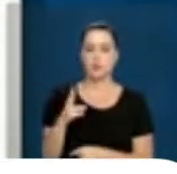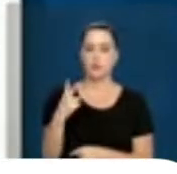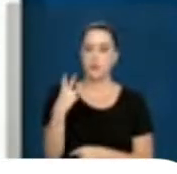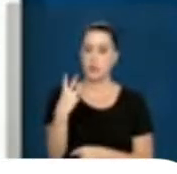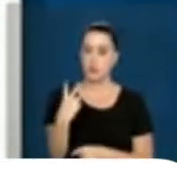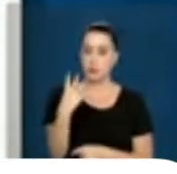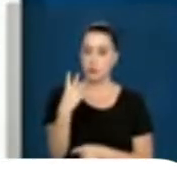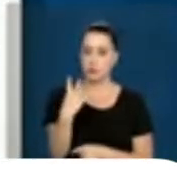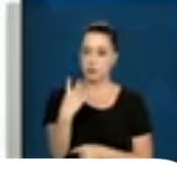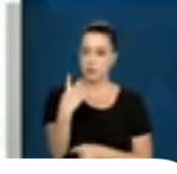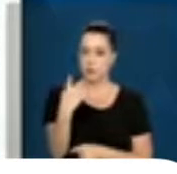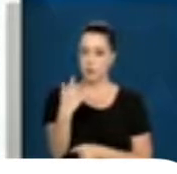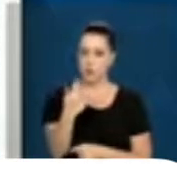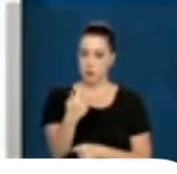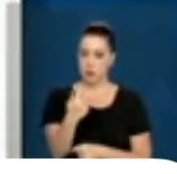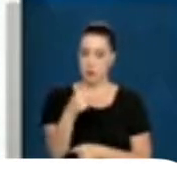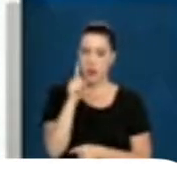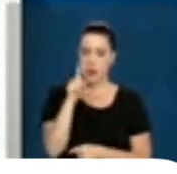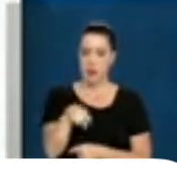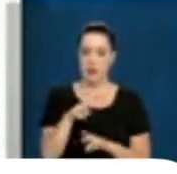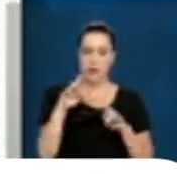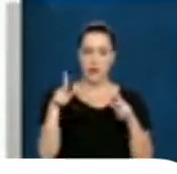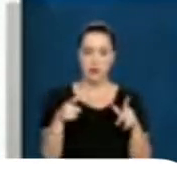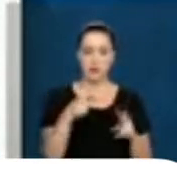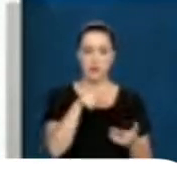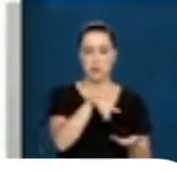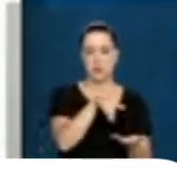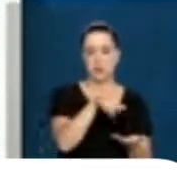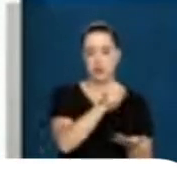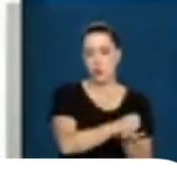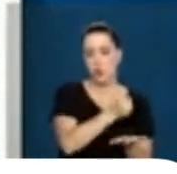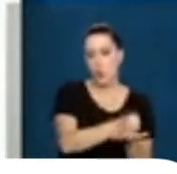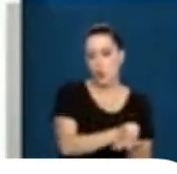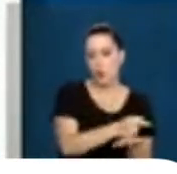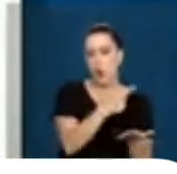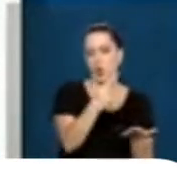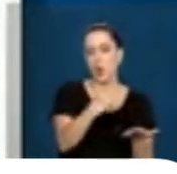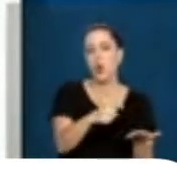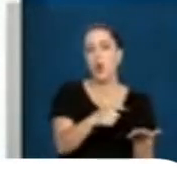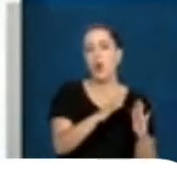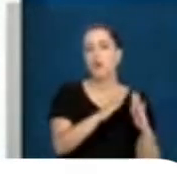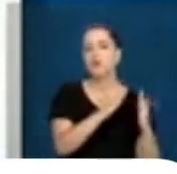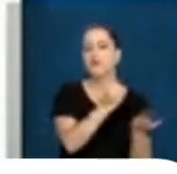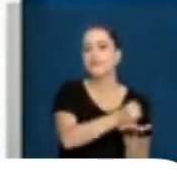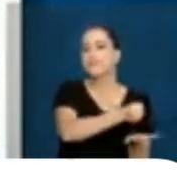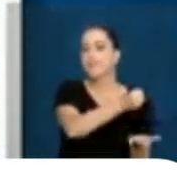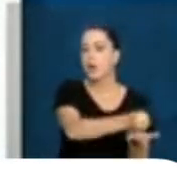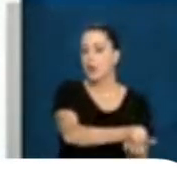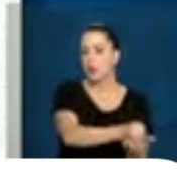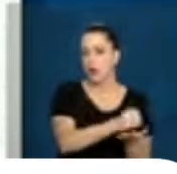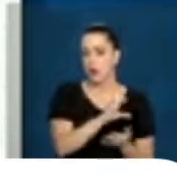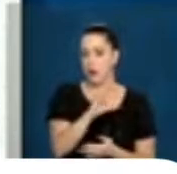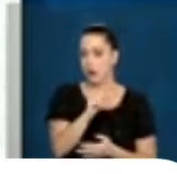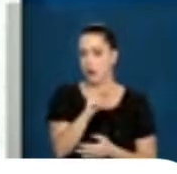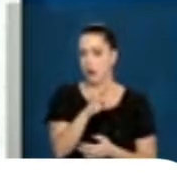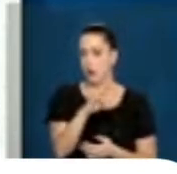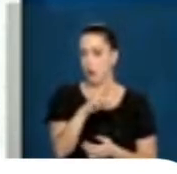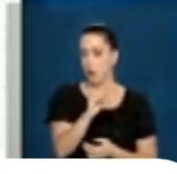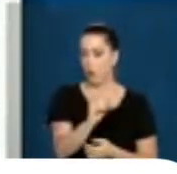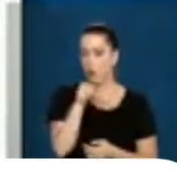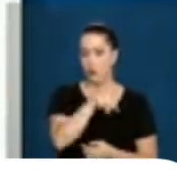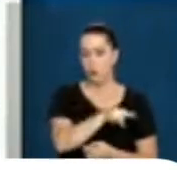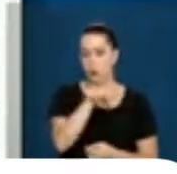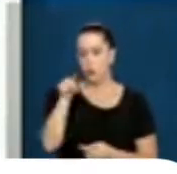247 é a diferença entre o dado do registro cartório civil e o dado que nós dispomos no Brasil. Isso deu uma